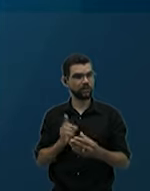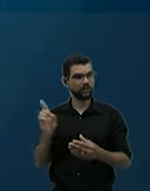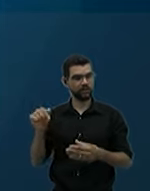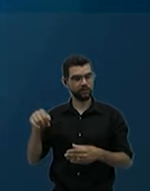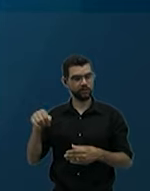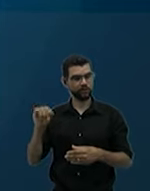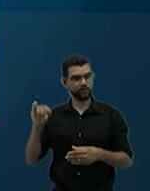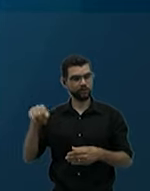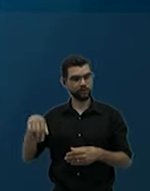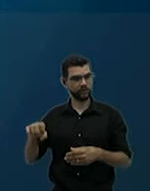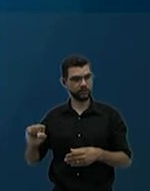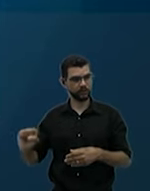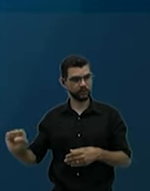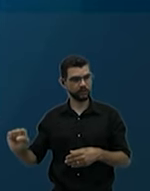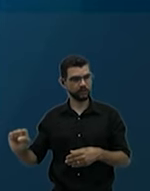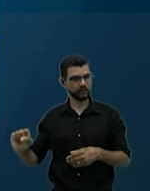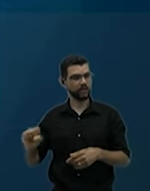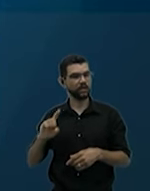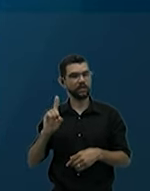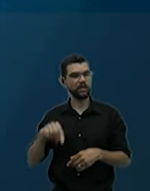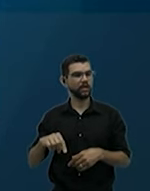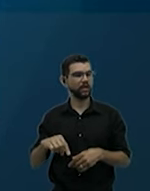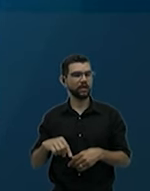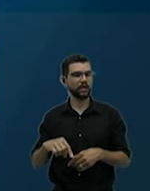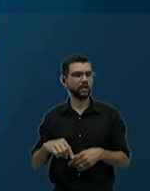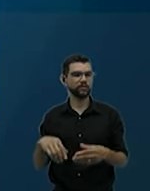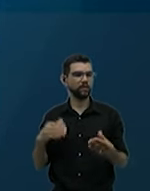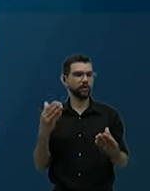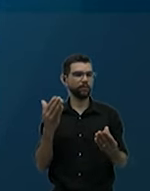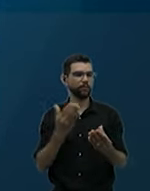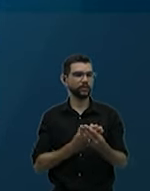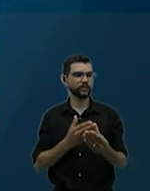aqui, chegam ao STJ, entendeu?